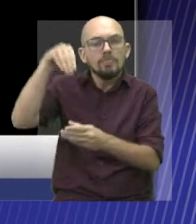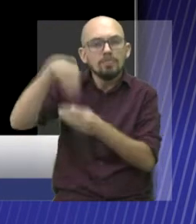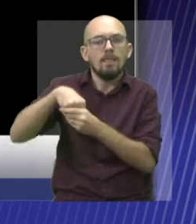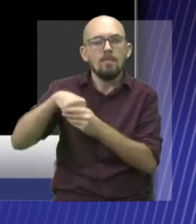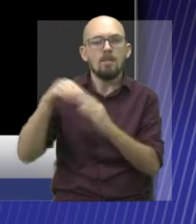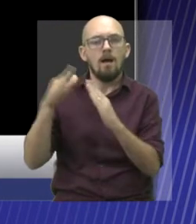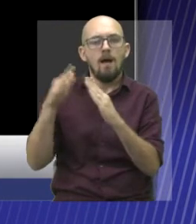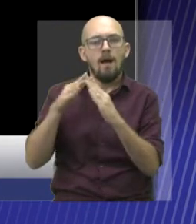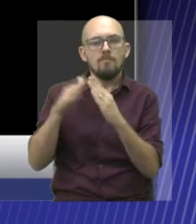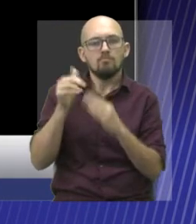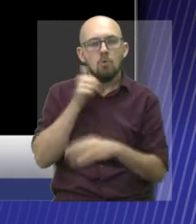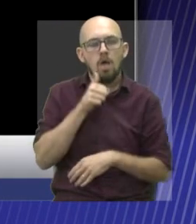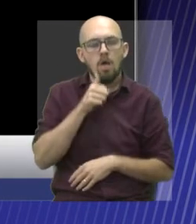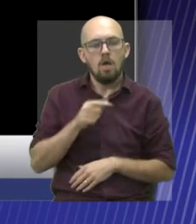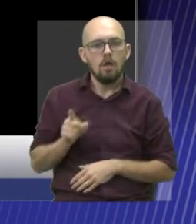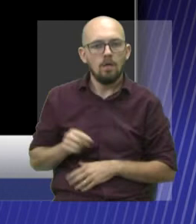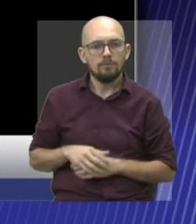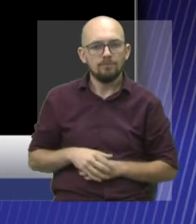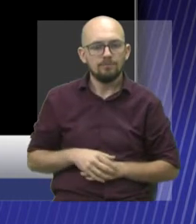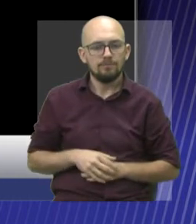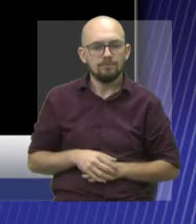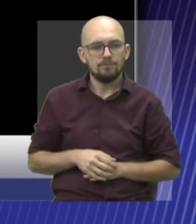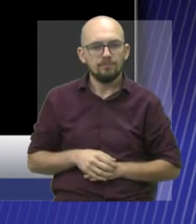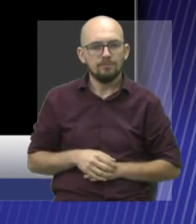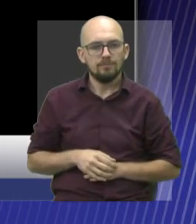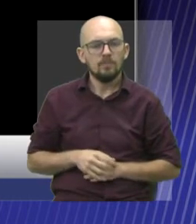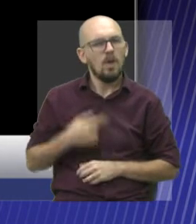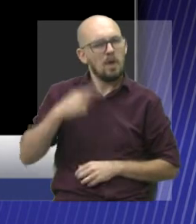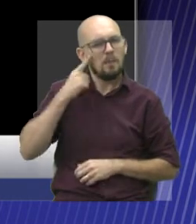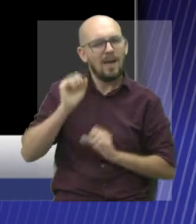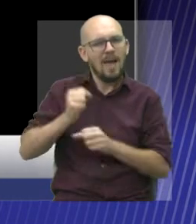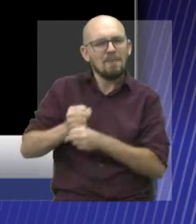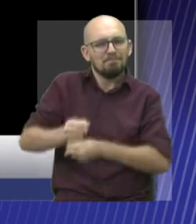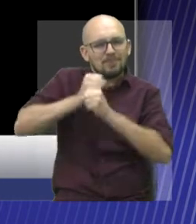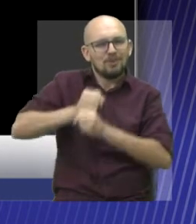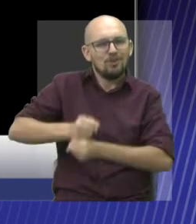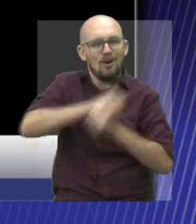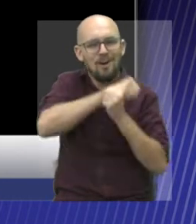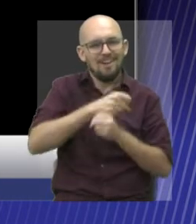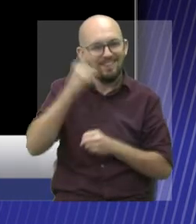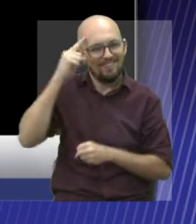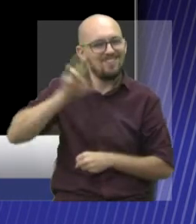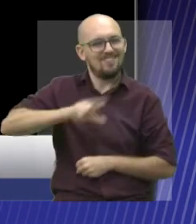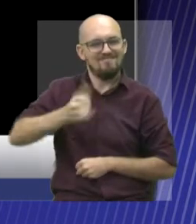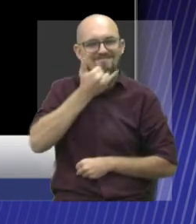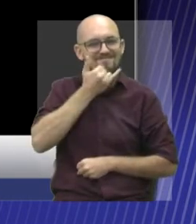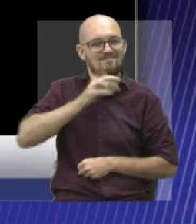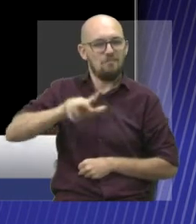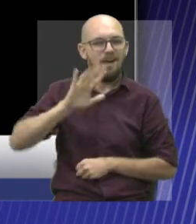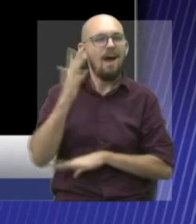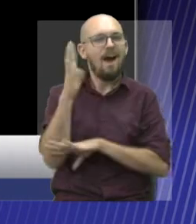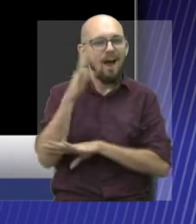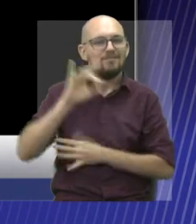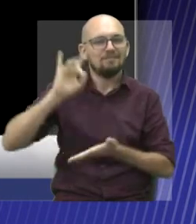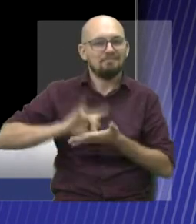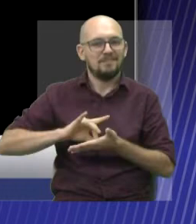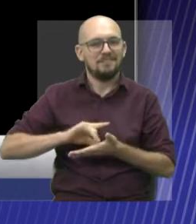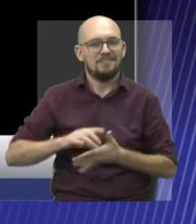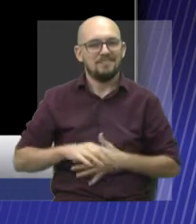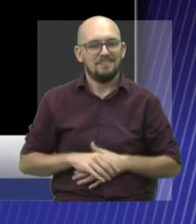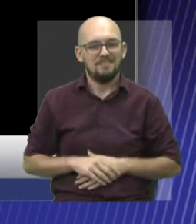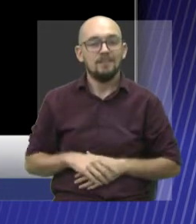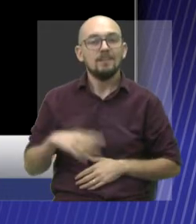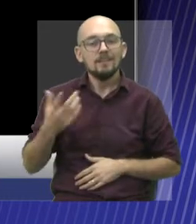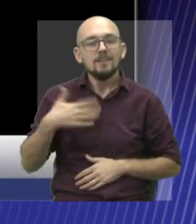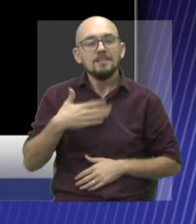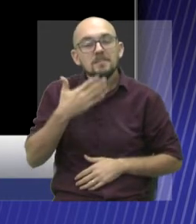mulher. Olha lá. Ó. Entendeu? Eu achei que era mandioca, mas não é lá, é árvore. Então, a gente está pedindo